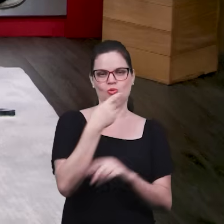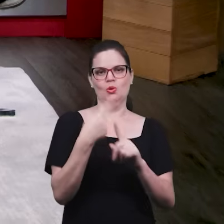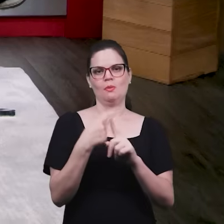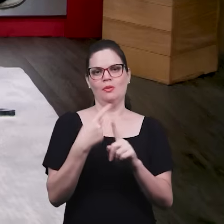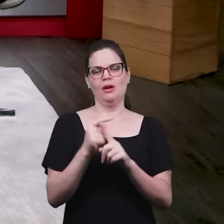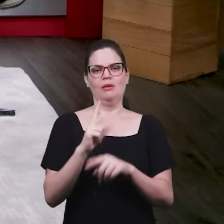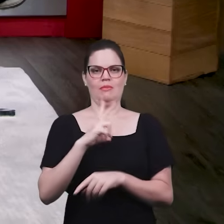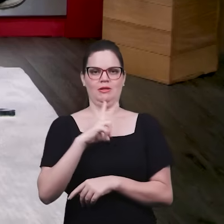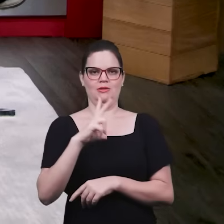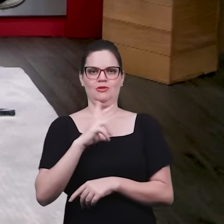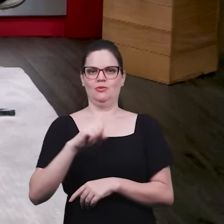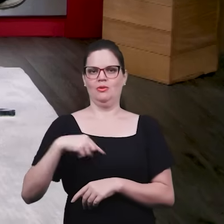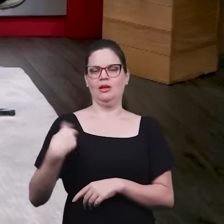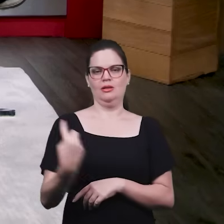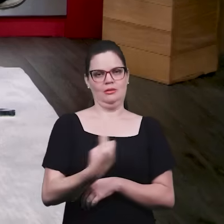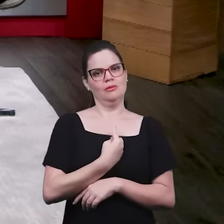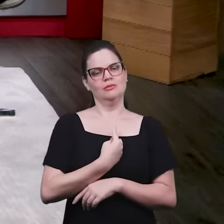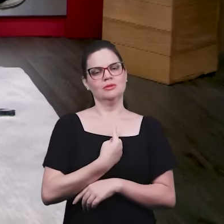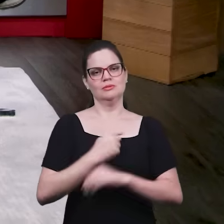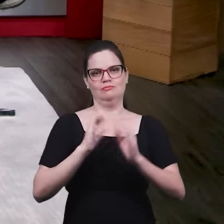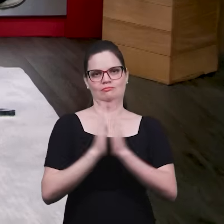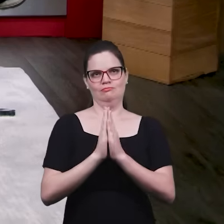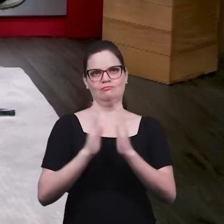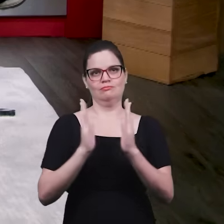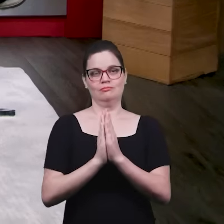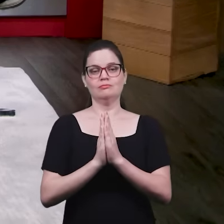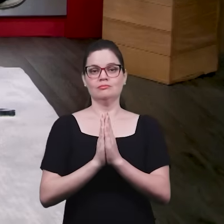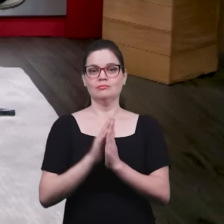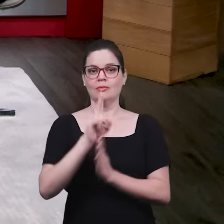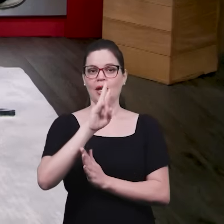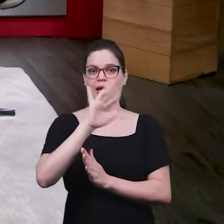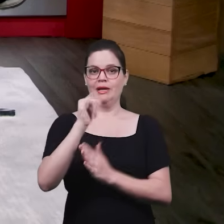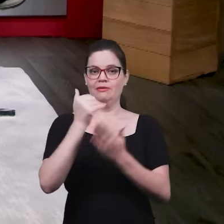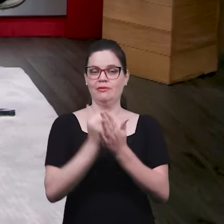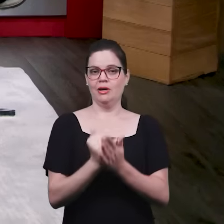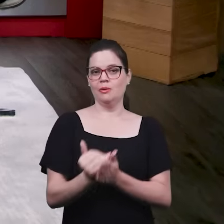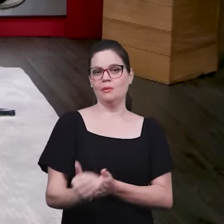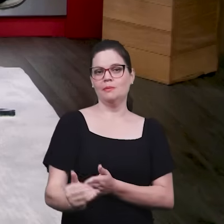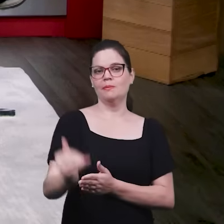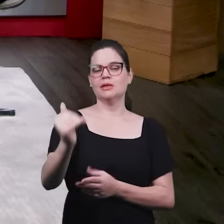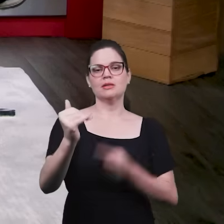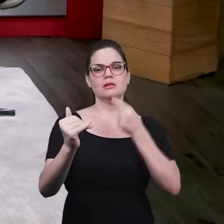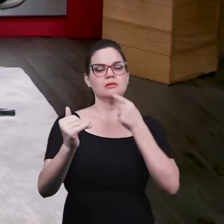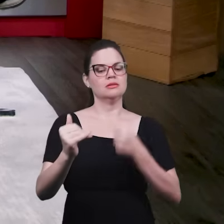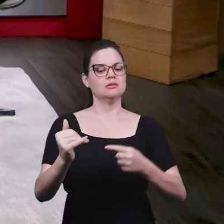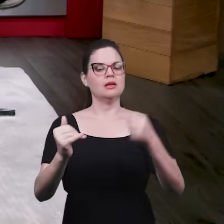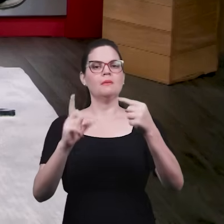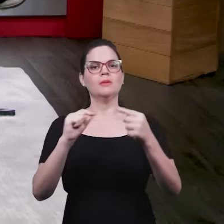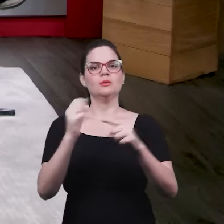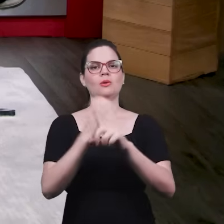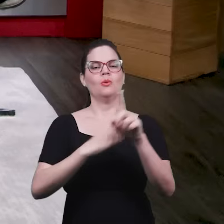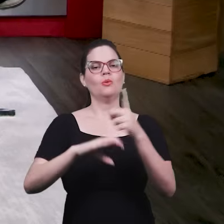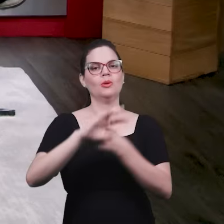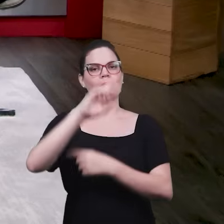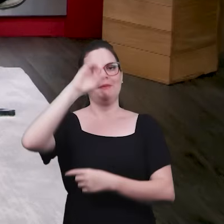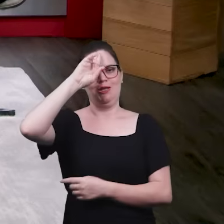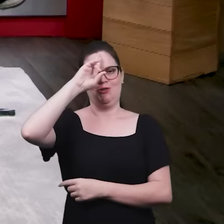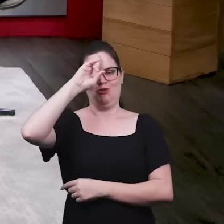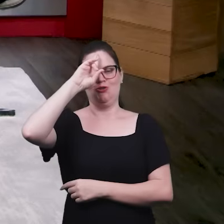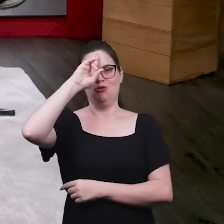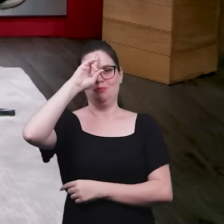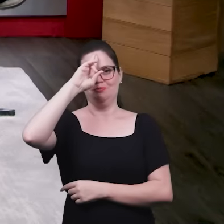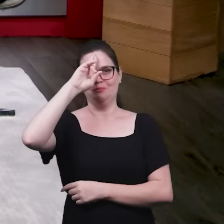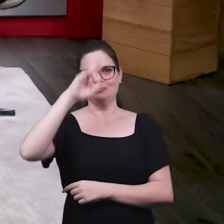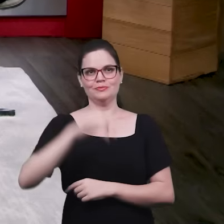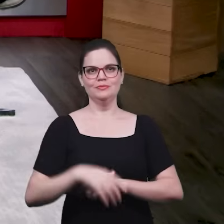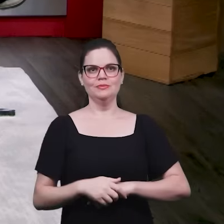busca individual nossa, né? E nós vamos iniciar a semana do culto ao meio-dia. A